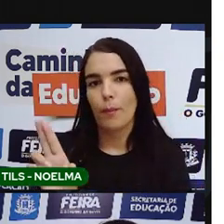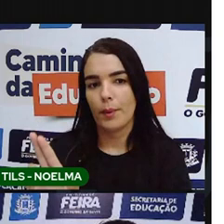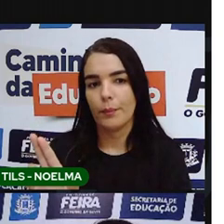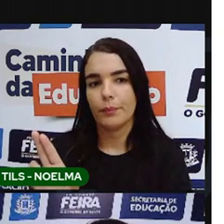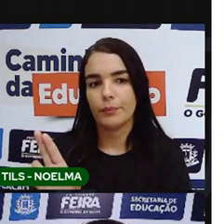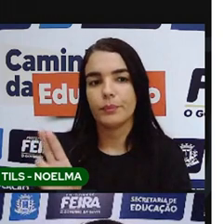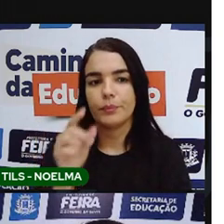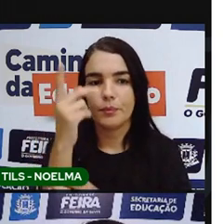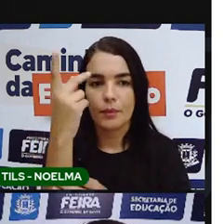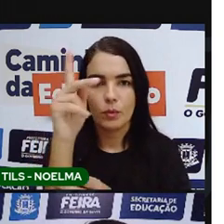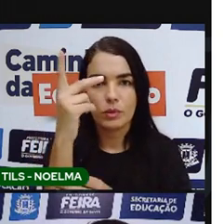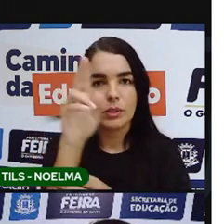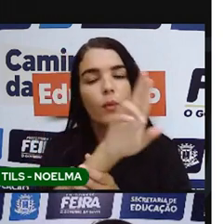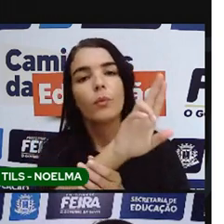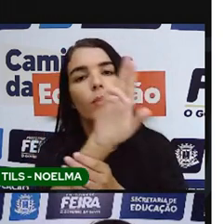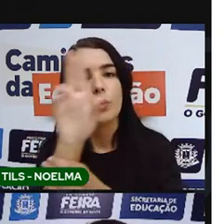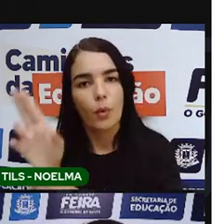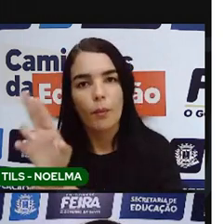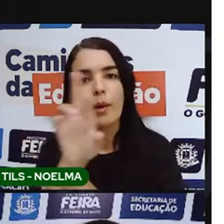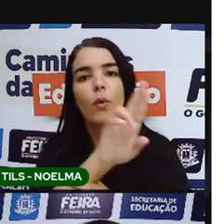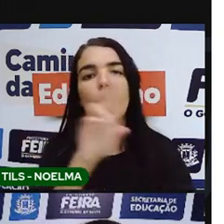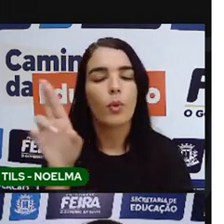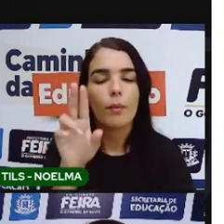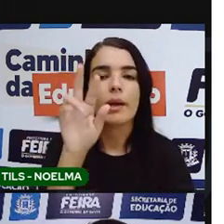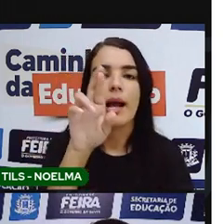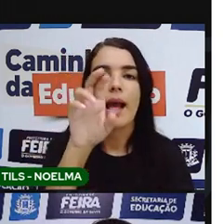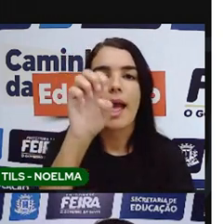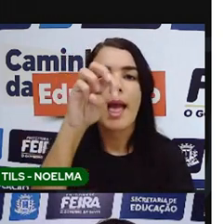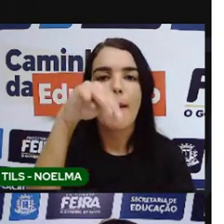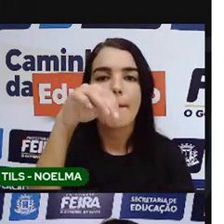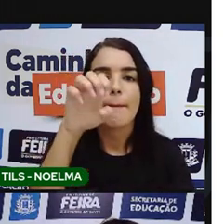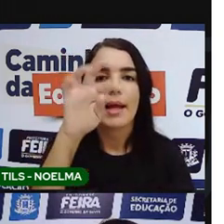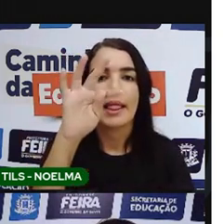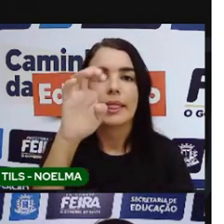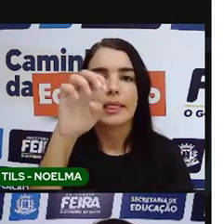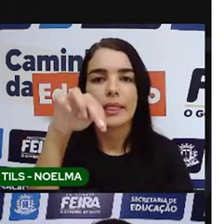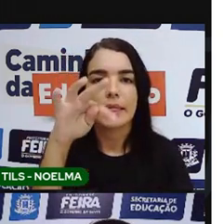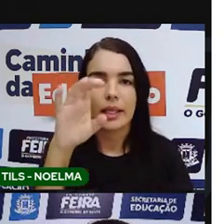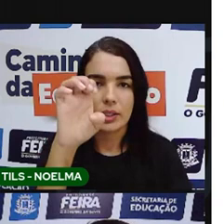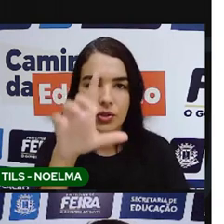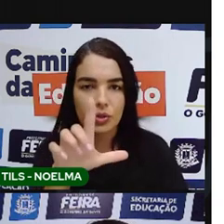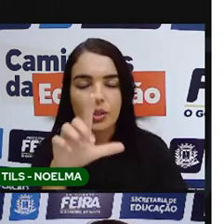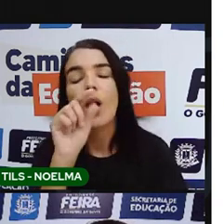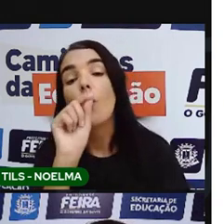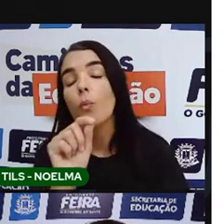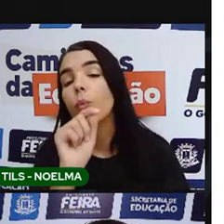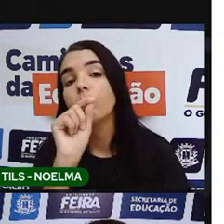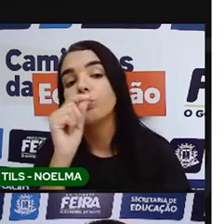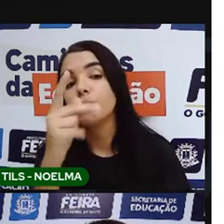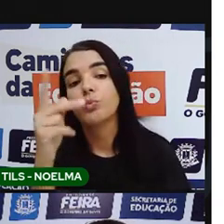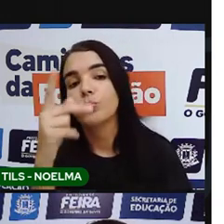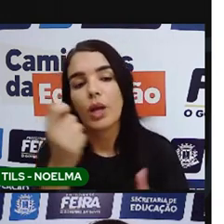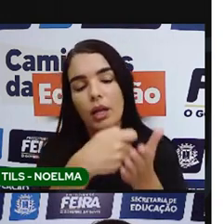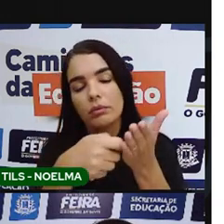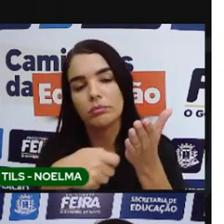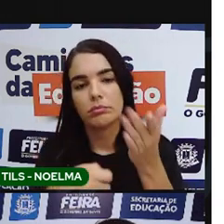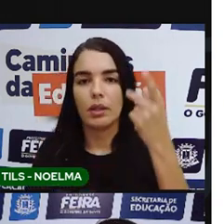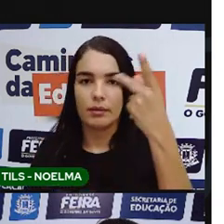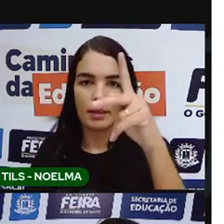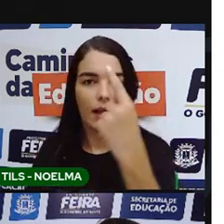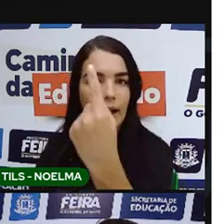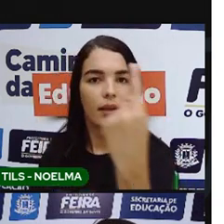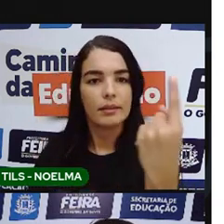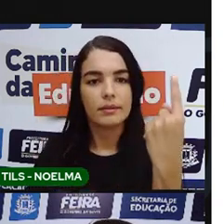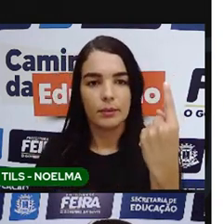assinatura do remetente e que assinatura do remetente é assinatura de quem escreveu a carta que neste caso